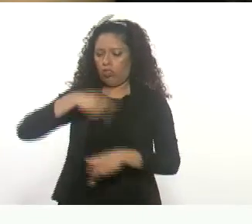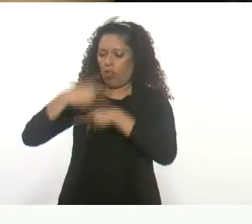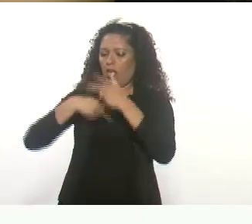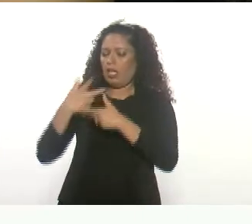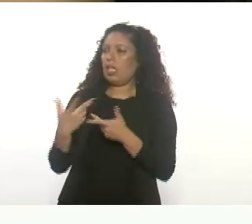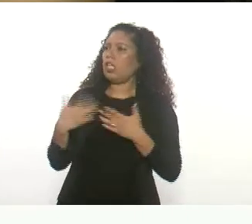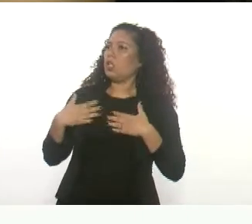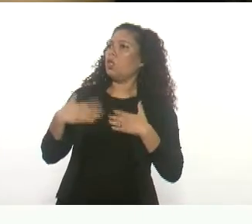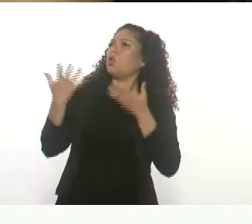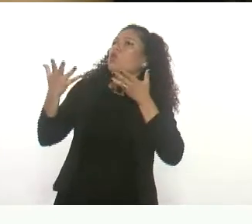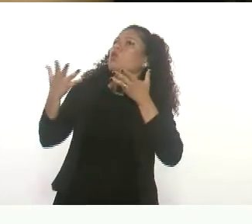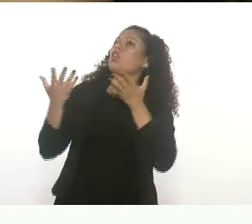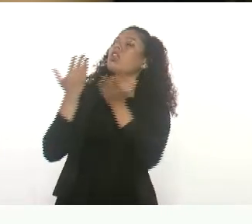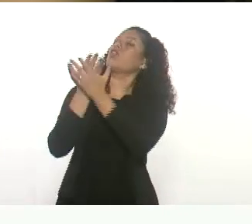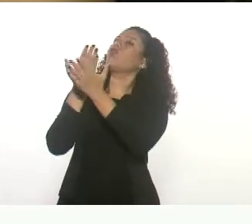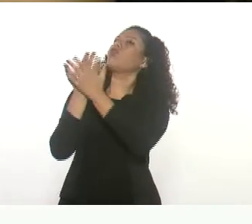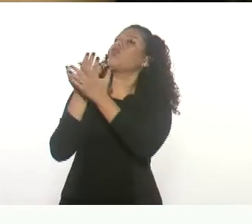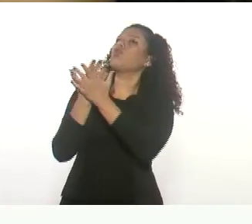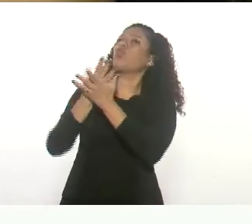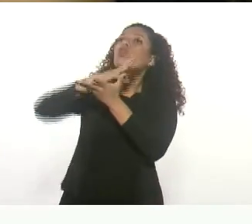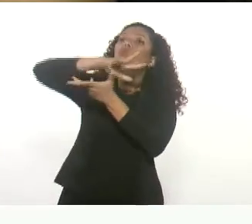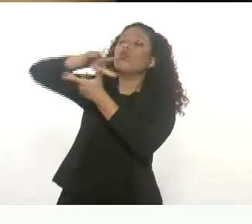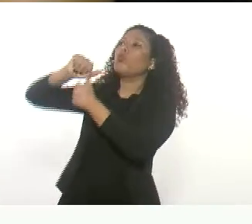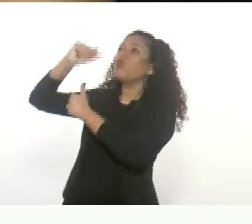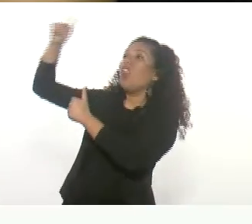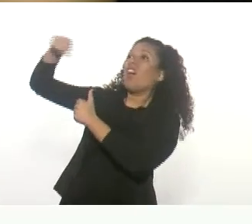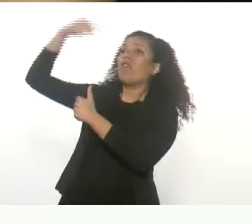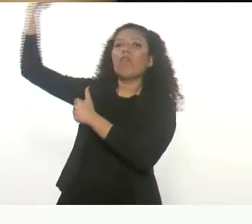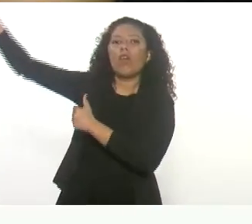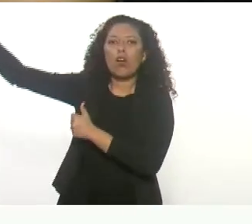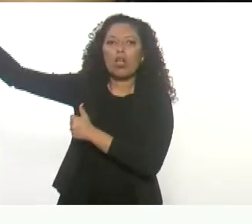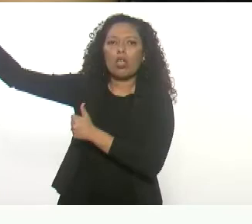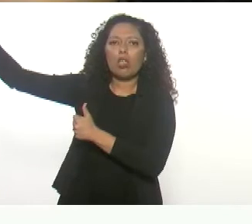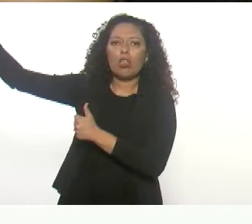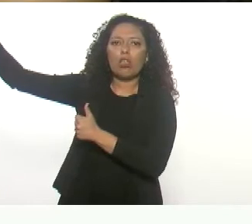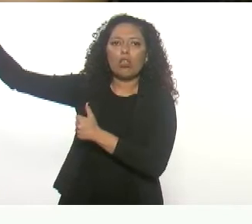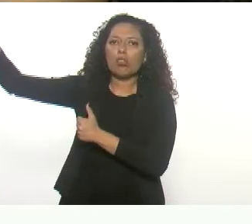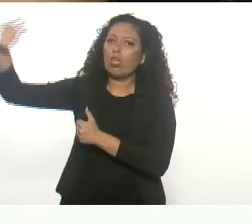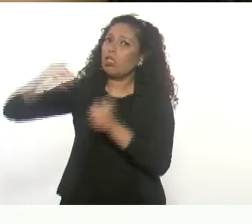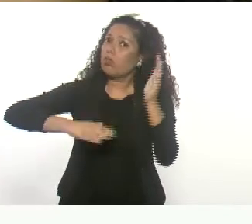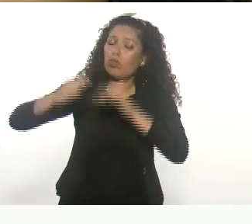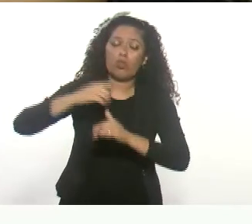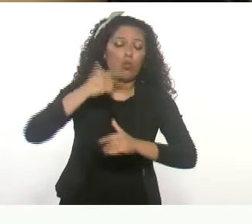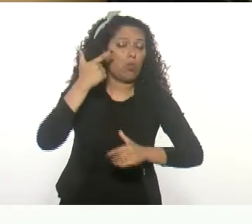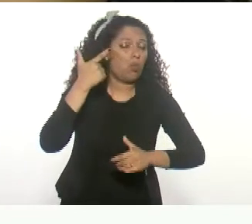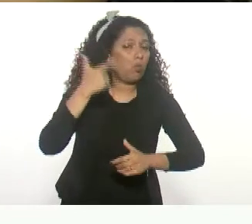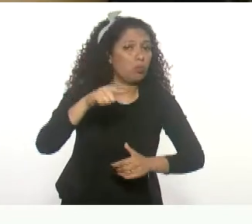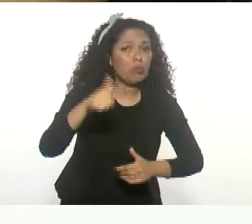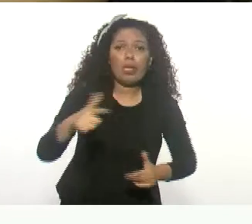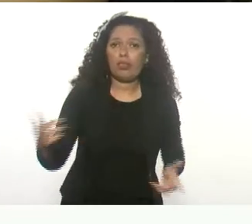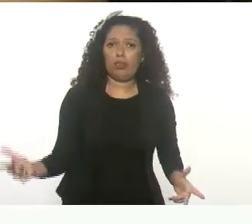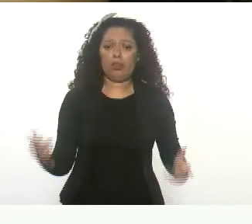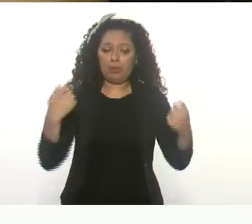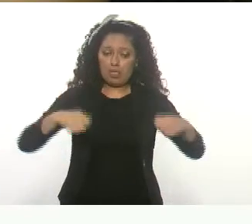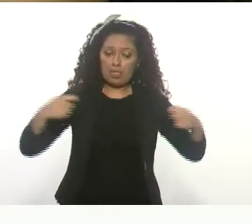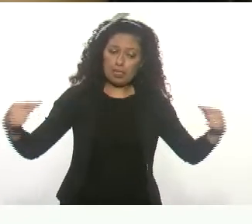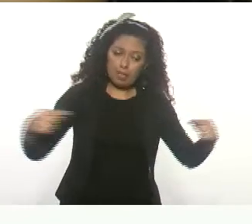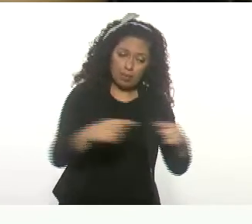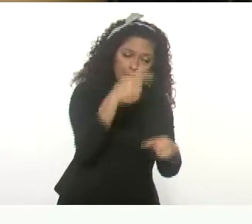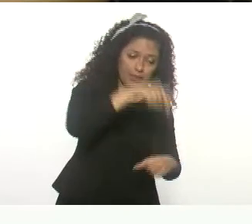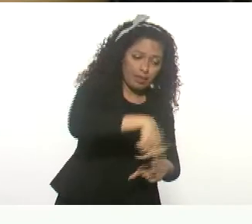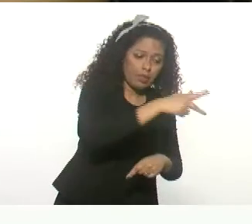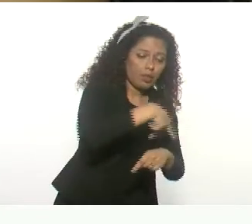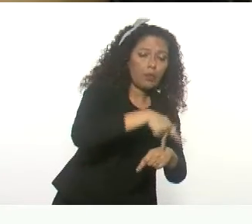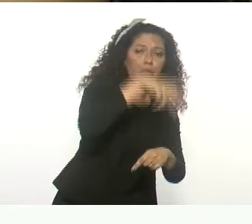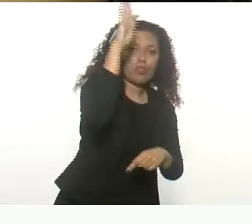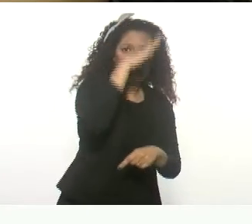da Finlândia, mas esse aluno não está aprendendo, não está tendo a estrutura necessária. E, por fim, que eu acho que é muito importante, antes